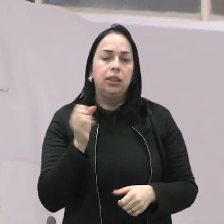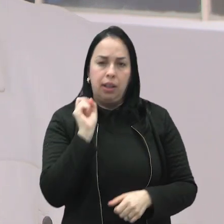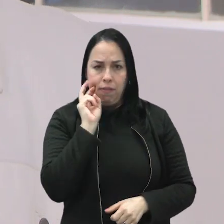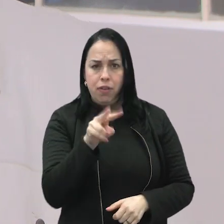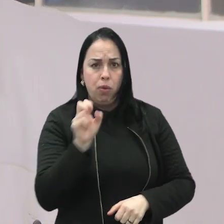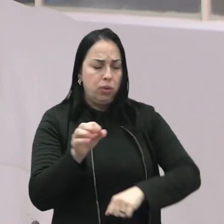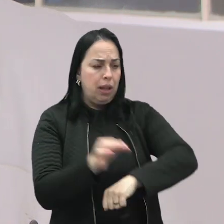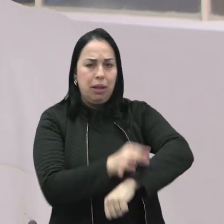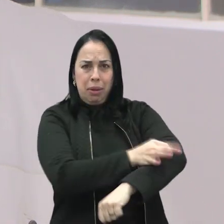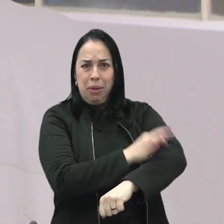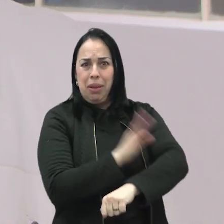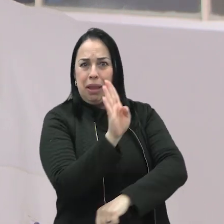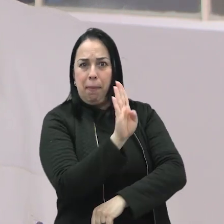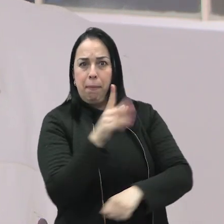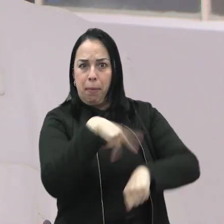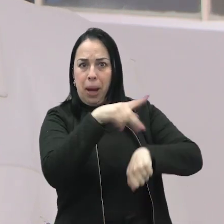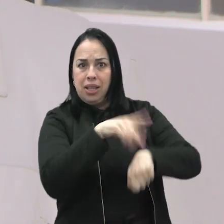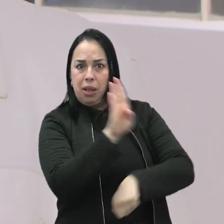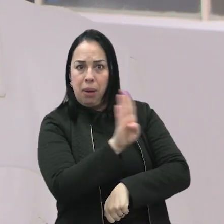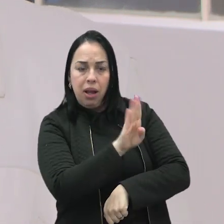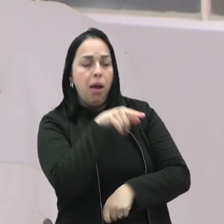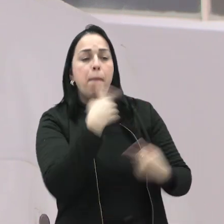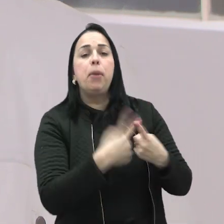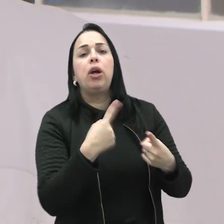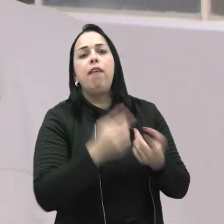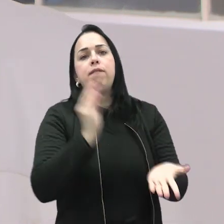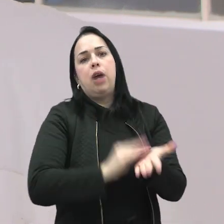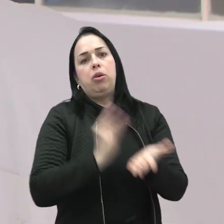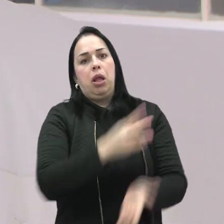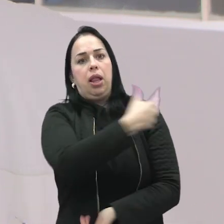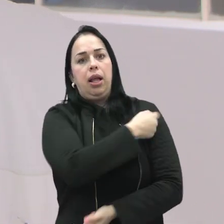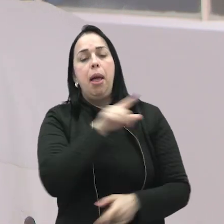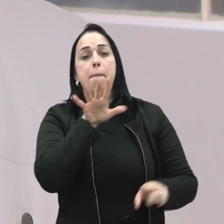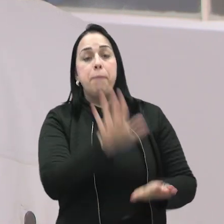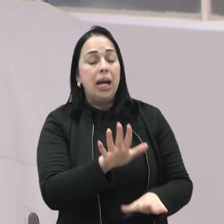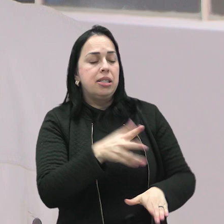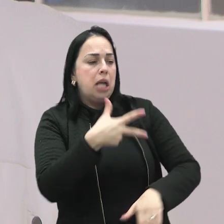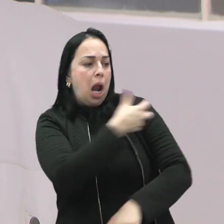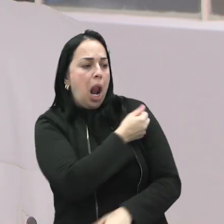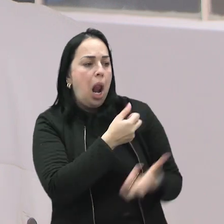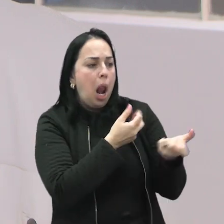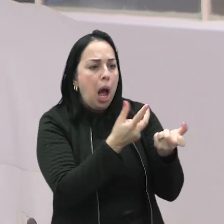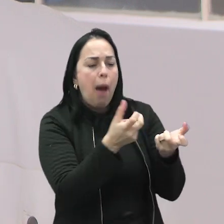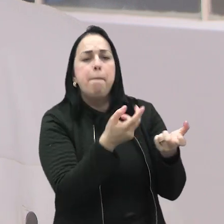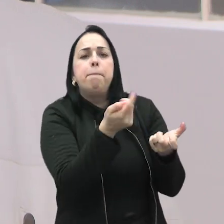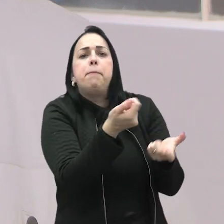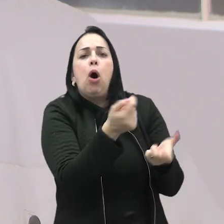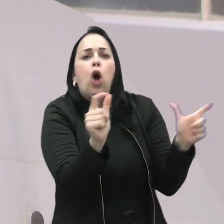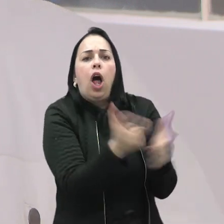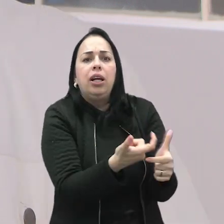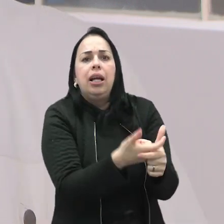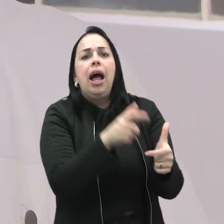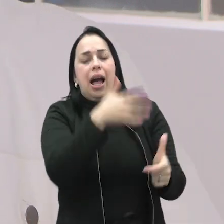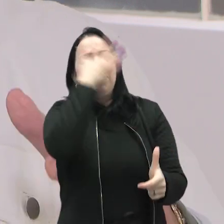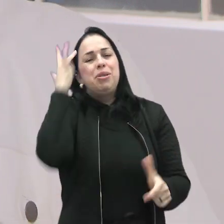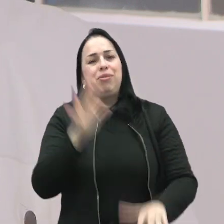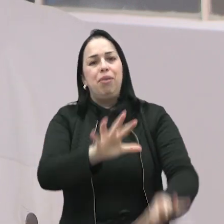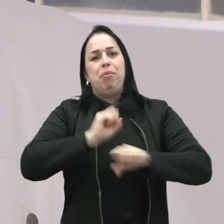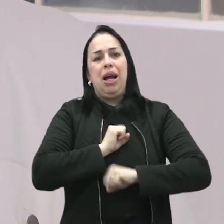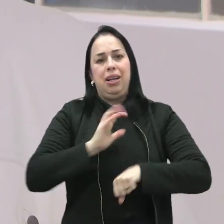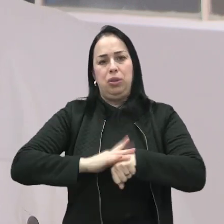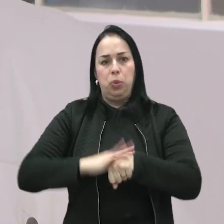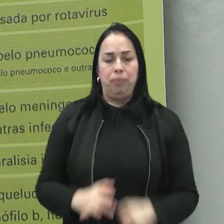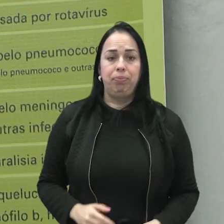como está acontecendo com o sarampo na Bolívia? O que é isso? É resultado de baixas coberturas. Se você tem baixa cobertura, você vai ter pessoas que